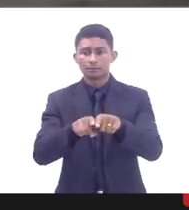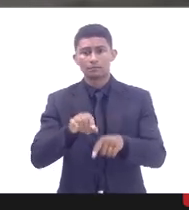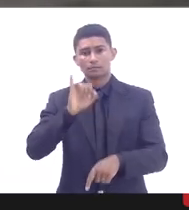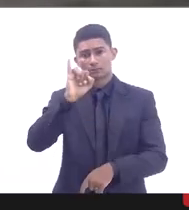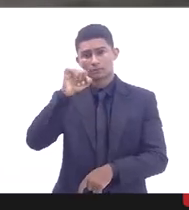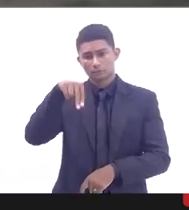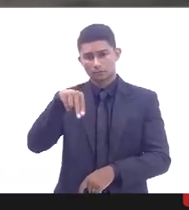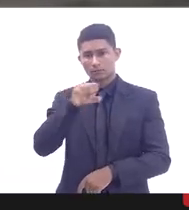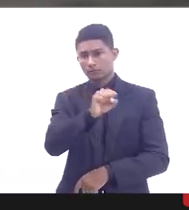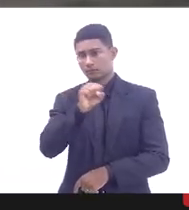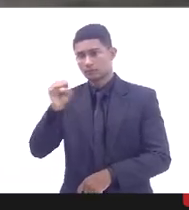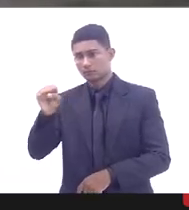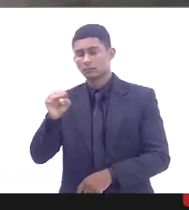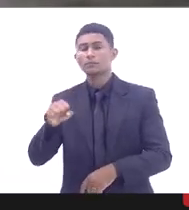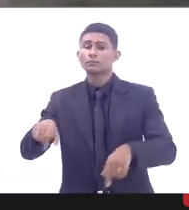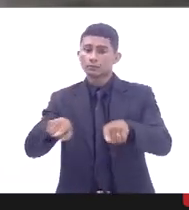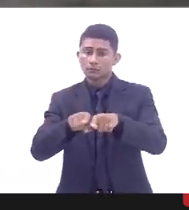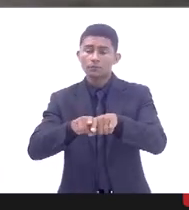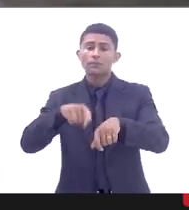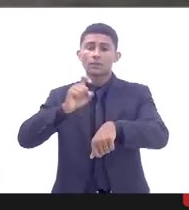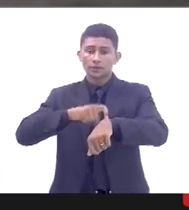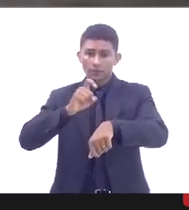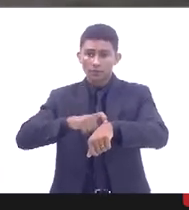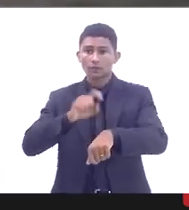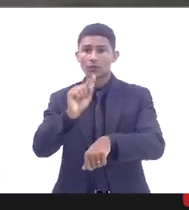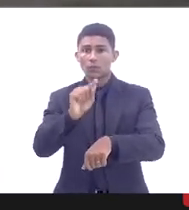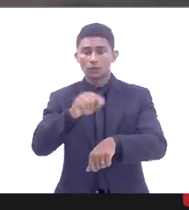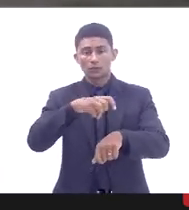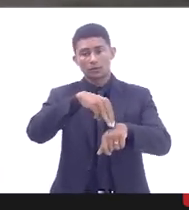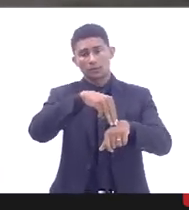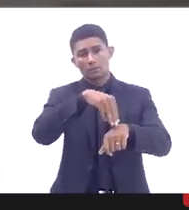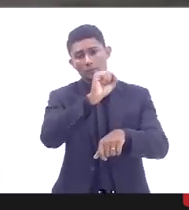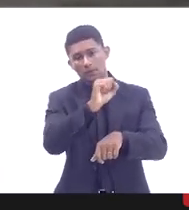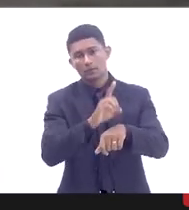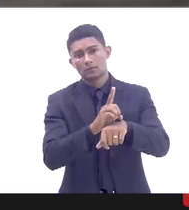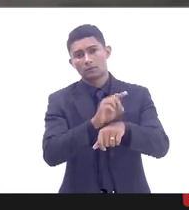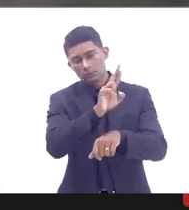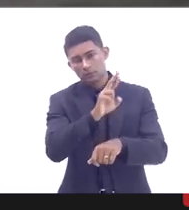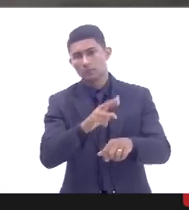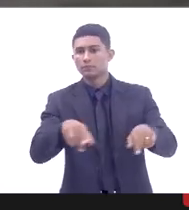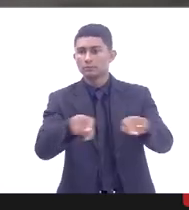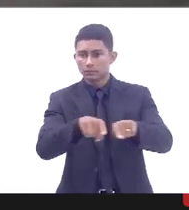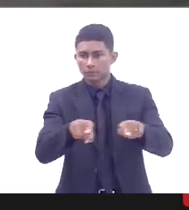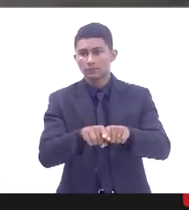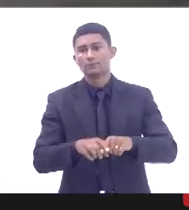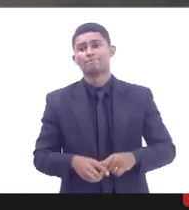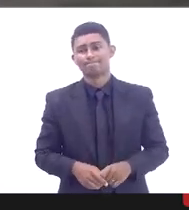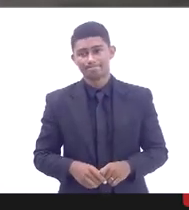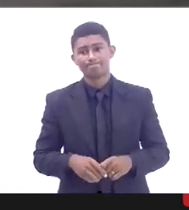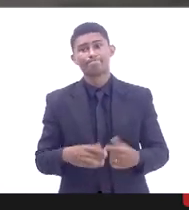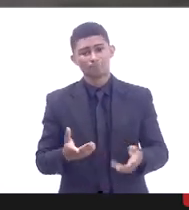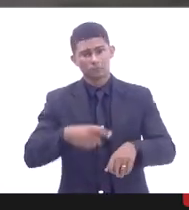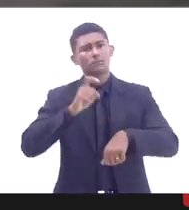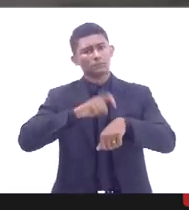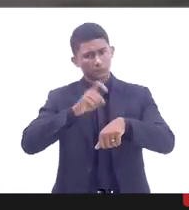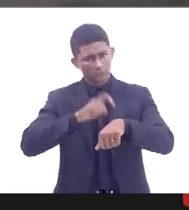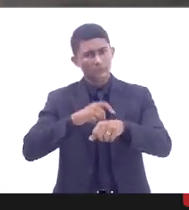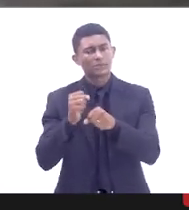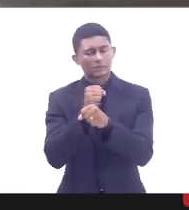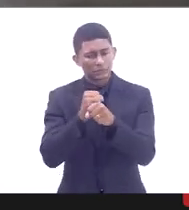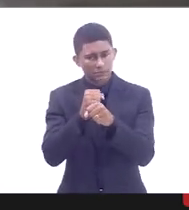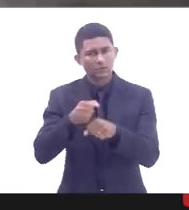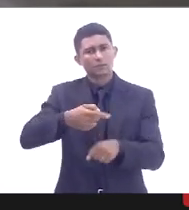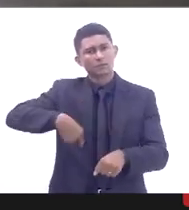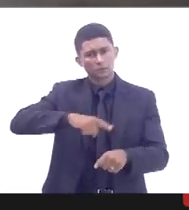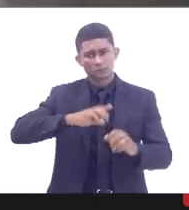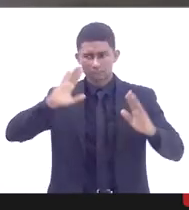INSS conta como tempo de contribuição o mestrado eo doutorado nesse processo que há um tempo longo que a gente